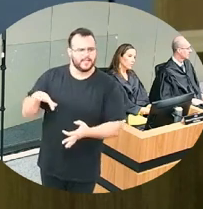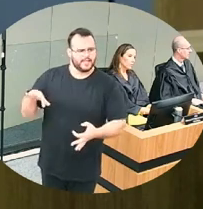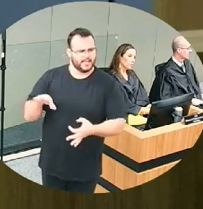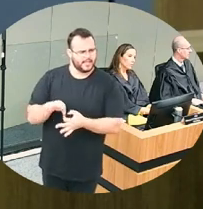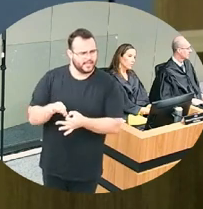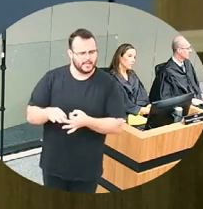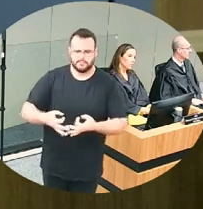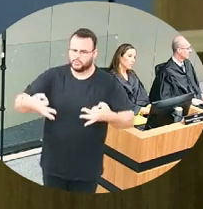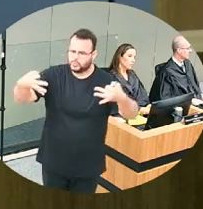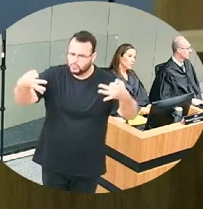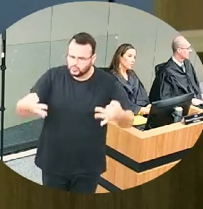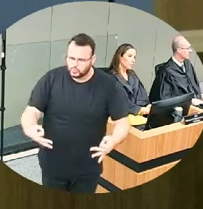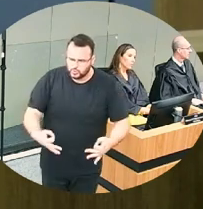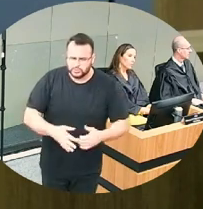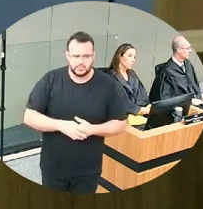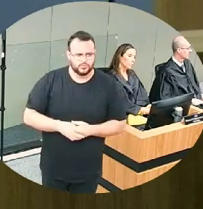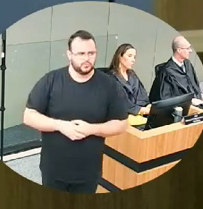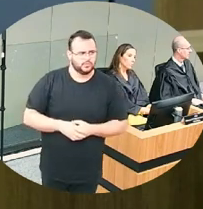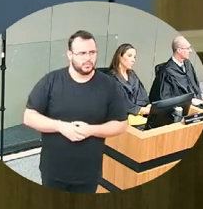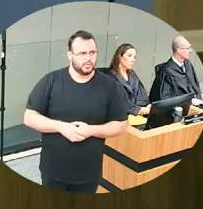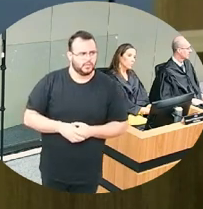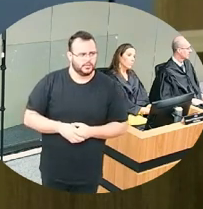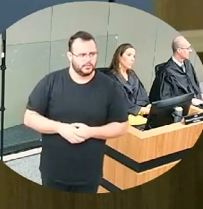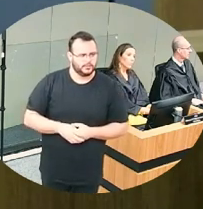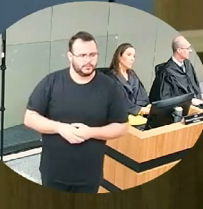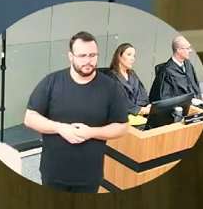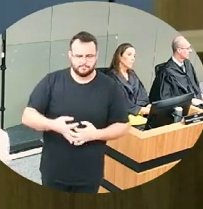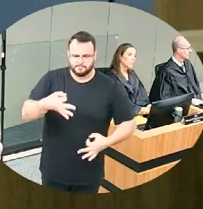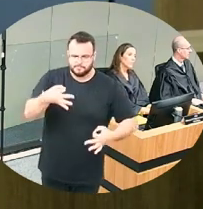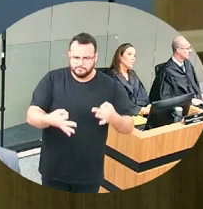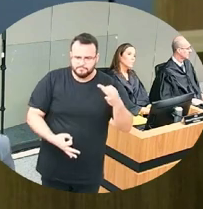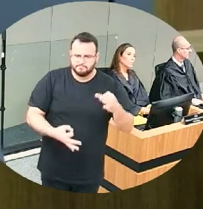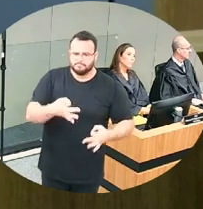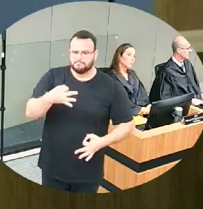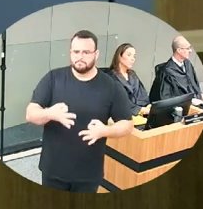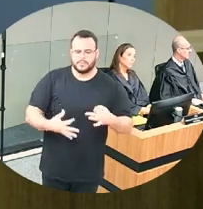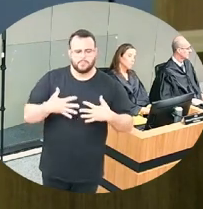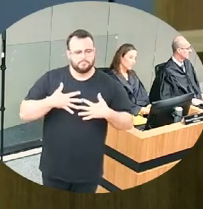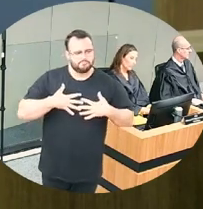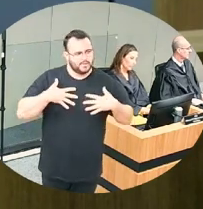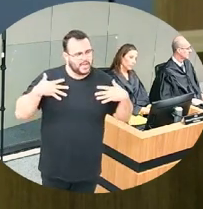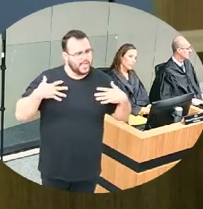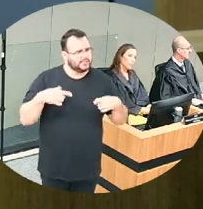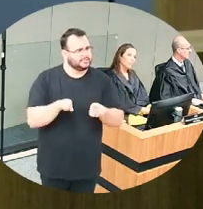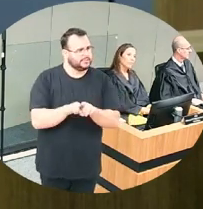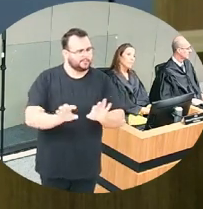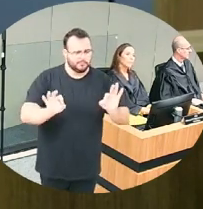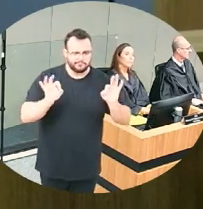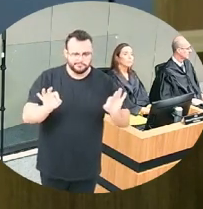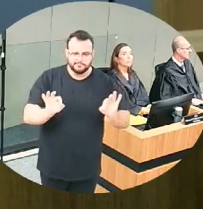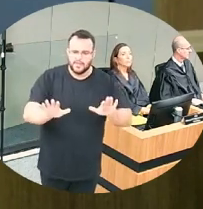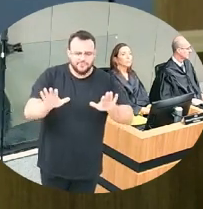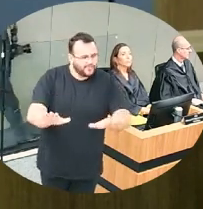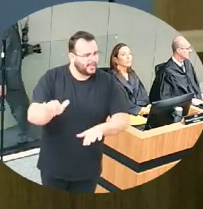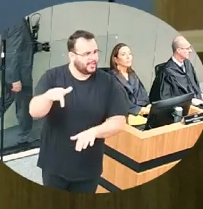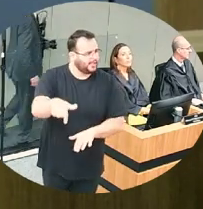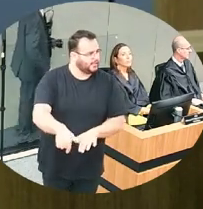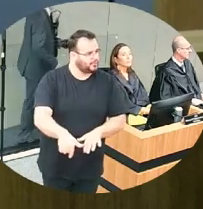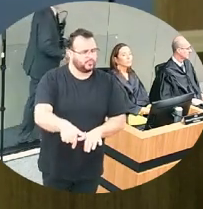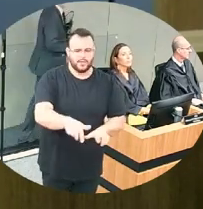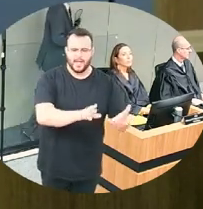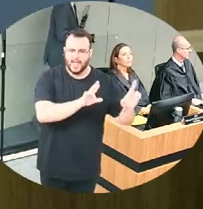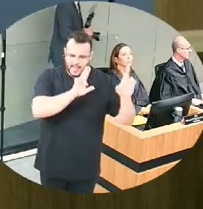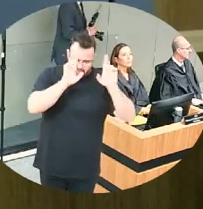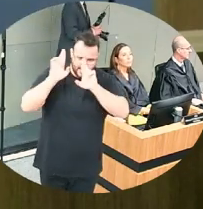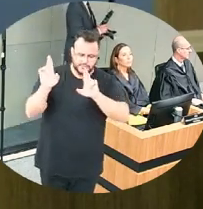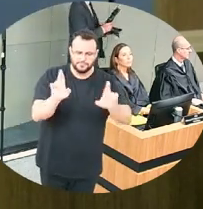magistratura justa uma magistratura que nos honra e nos orgulha fica aqui o meu